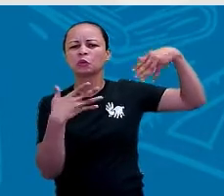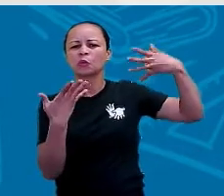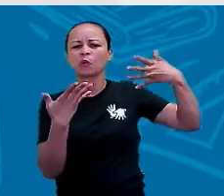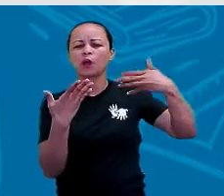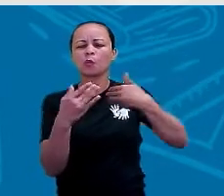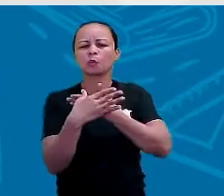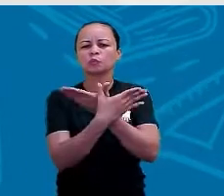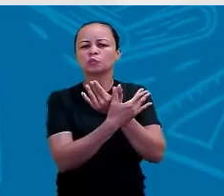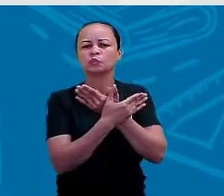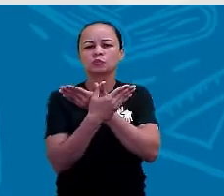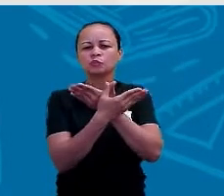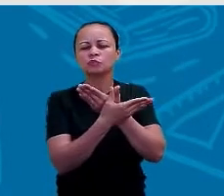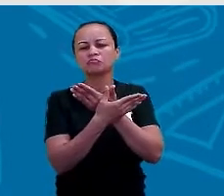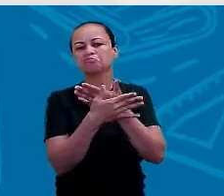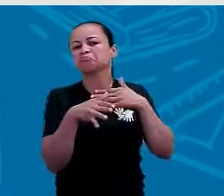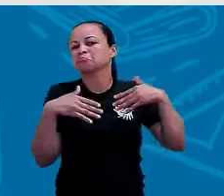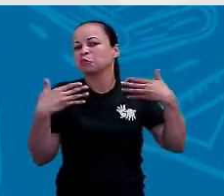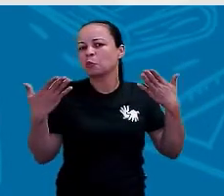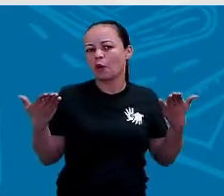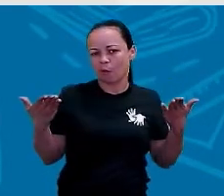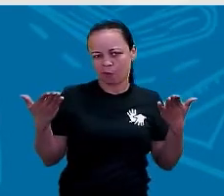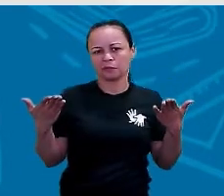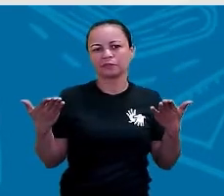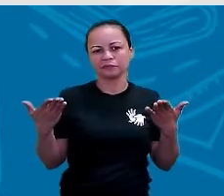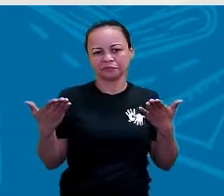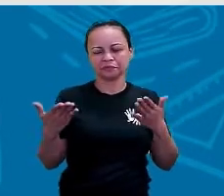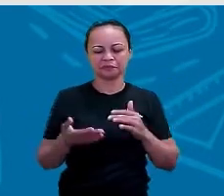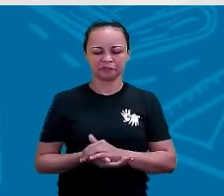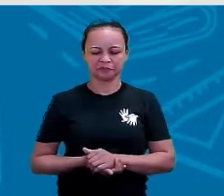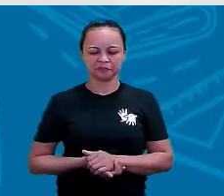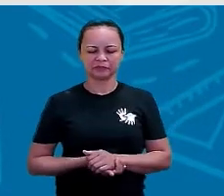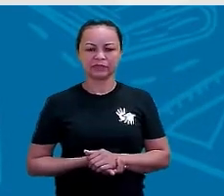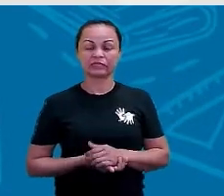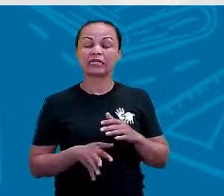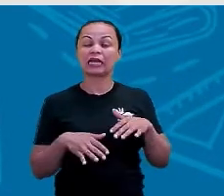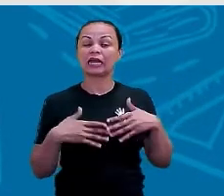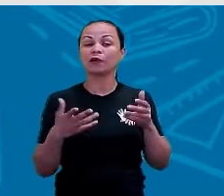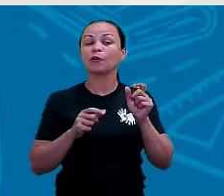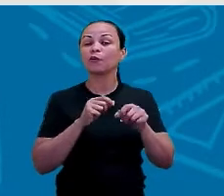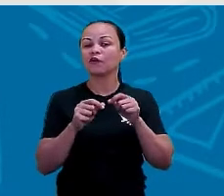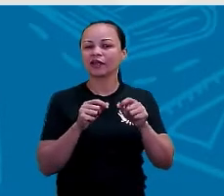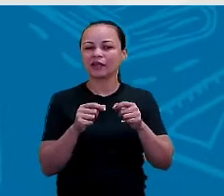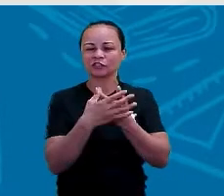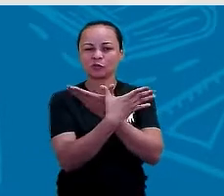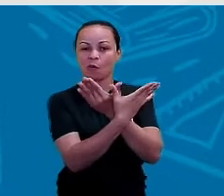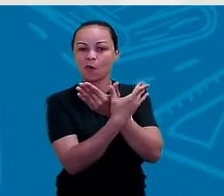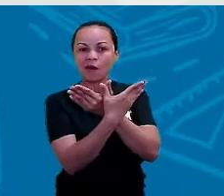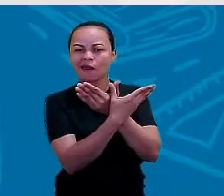Quais borboletas gostavam da luz? Eram as borboletas